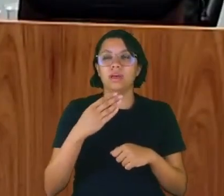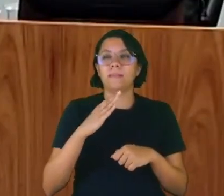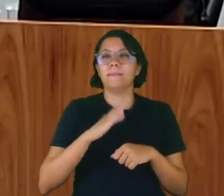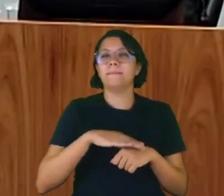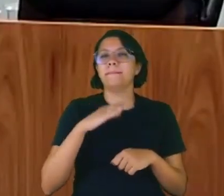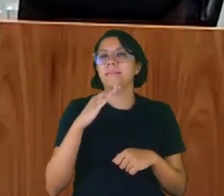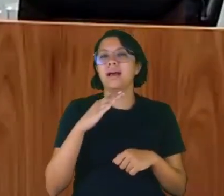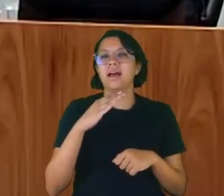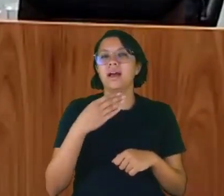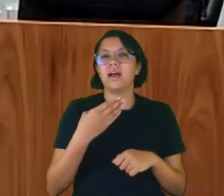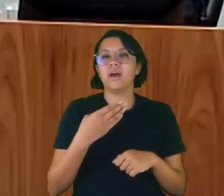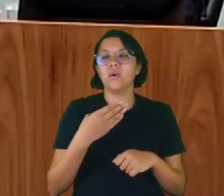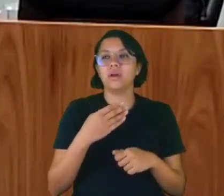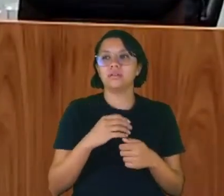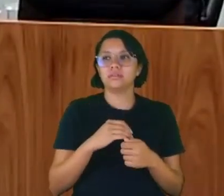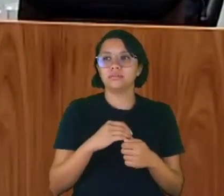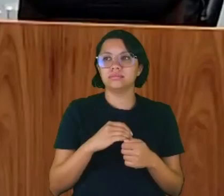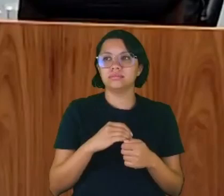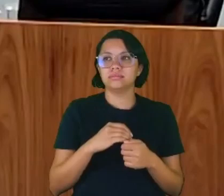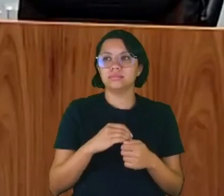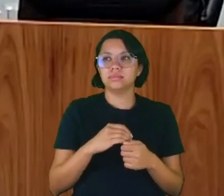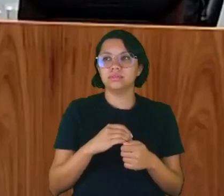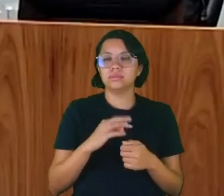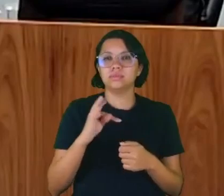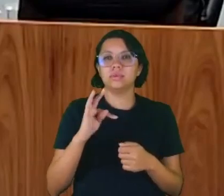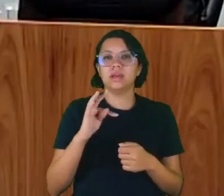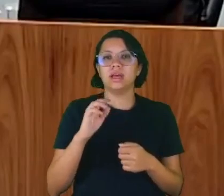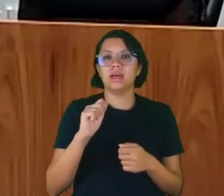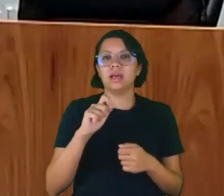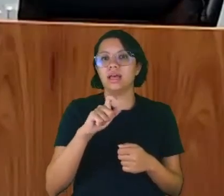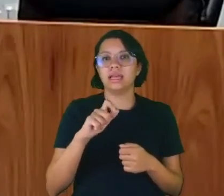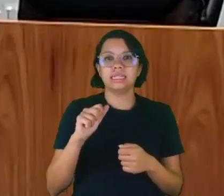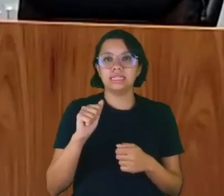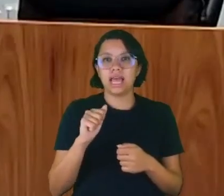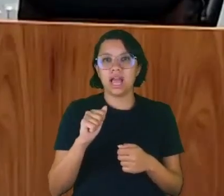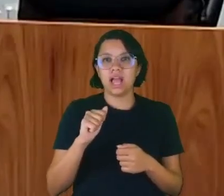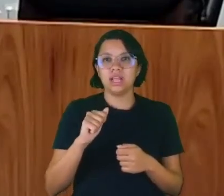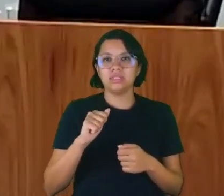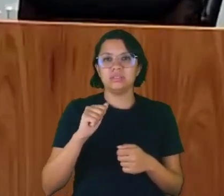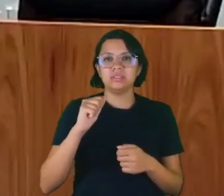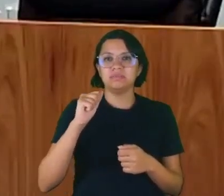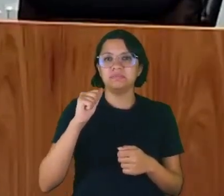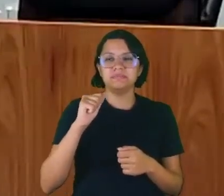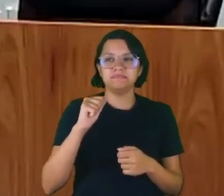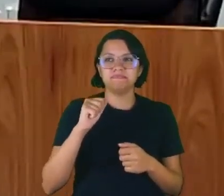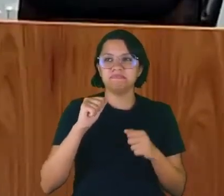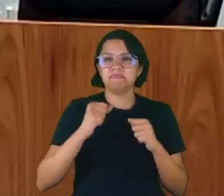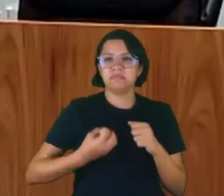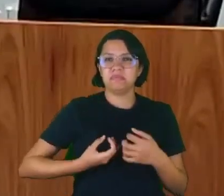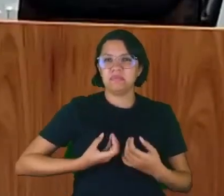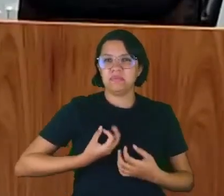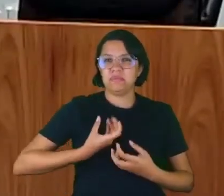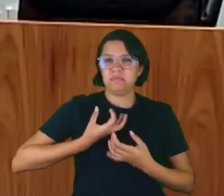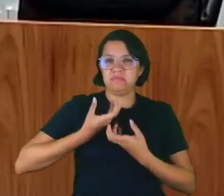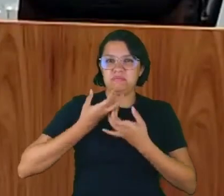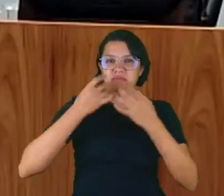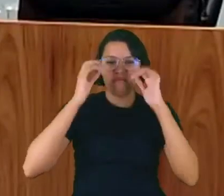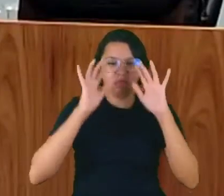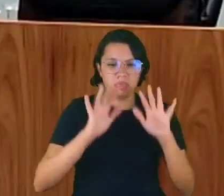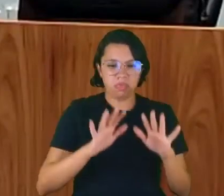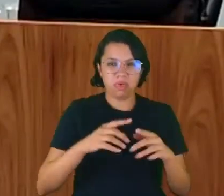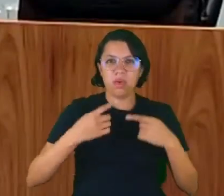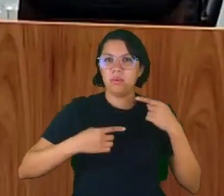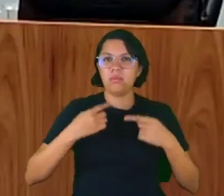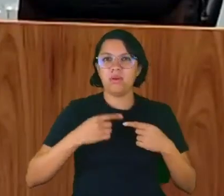bem mais, ainda mais com essa taxa Selic, essa maldiçoada taxa Selic, que é uma taxa política, não é taxa para